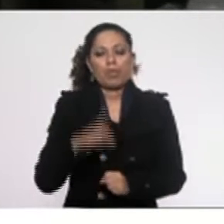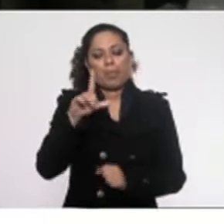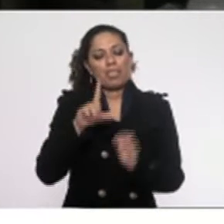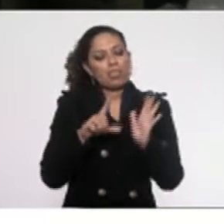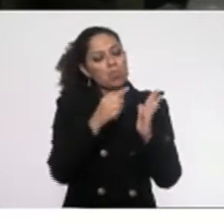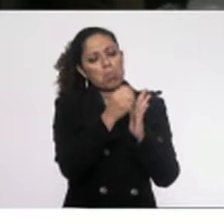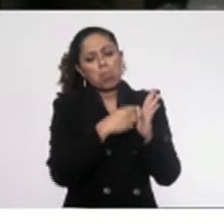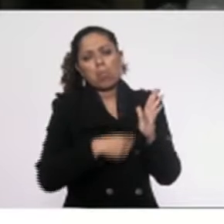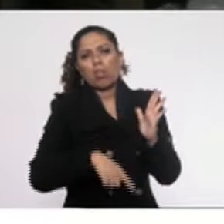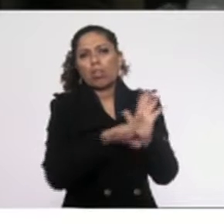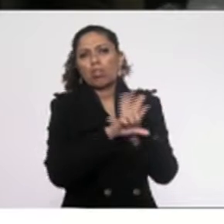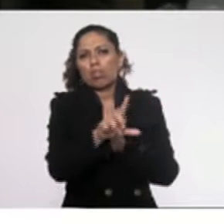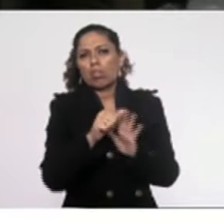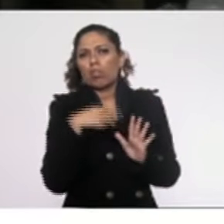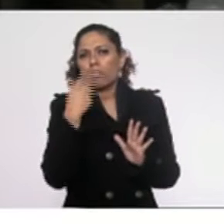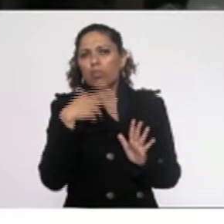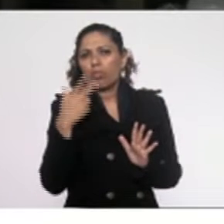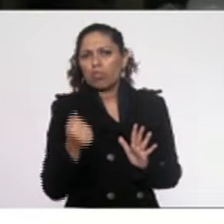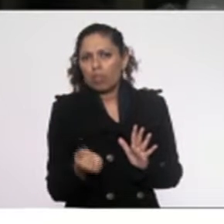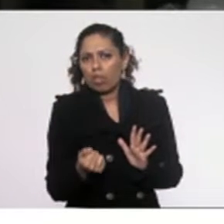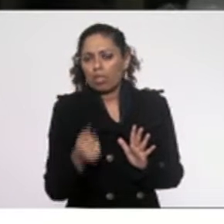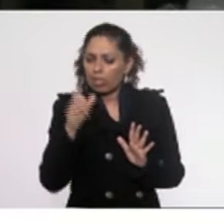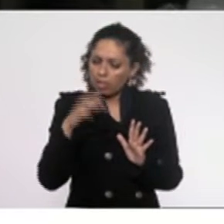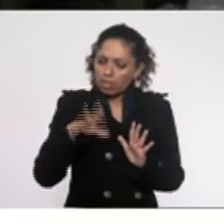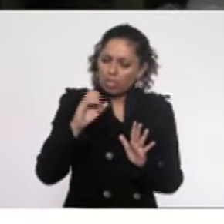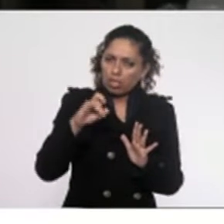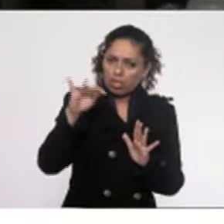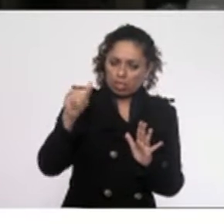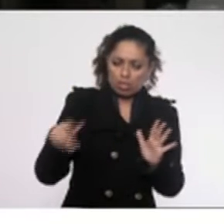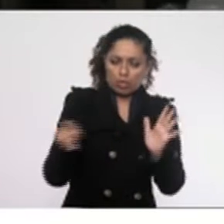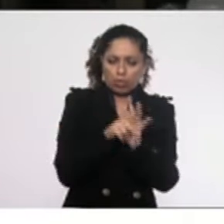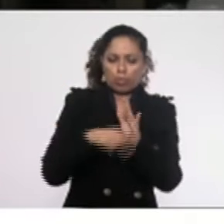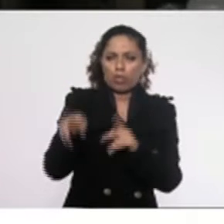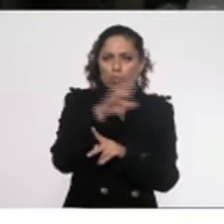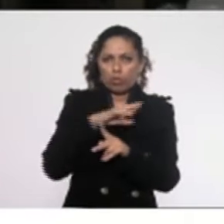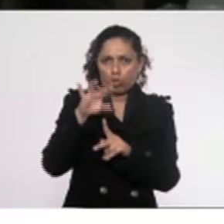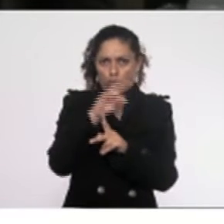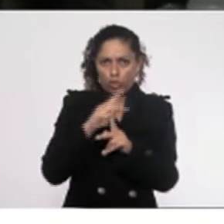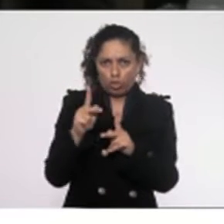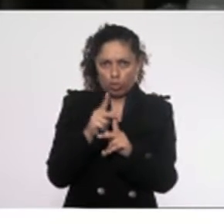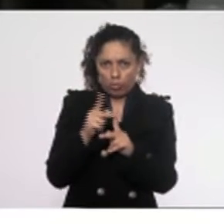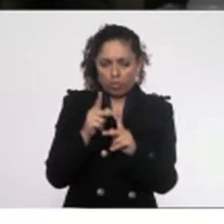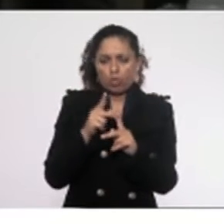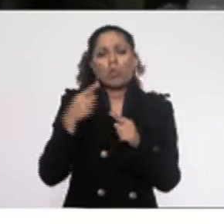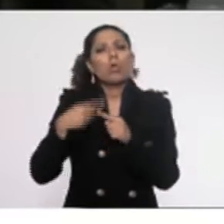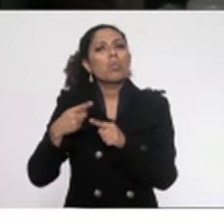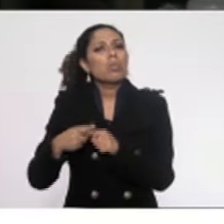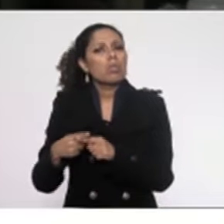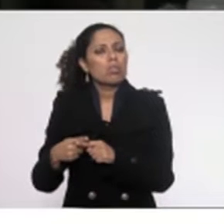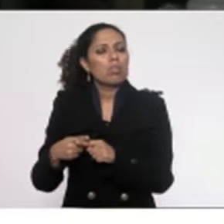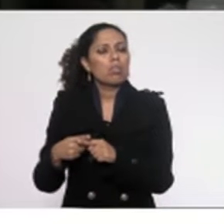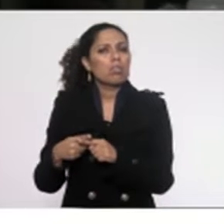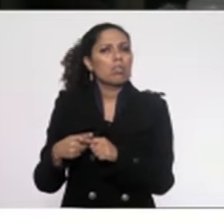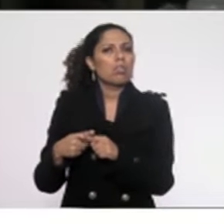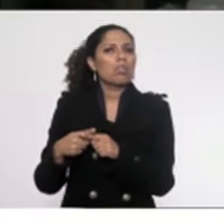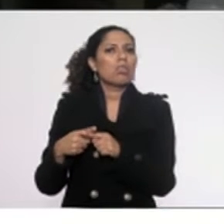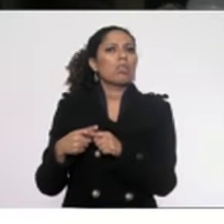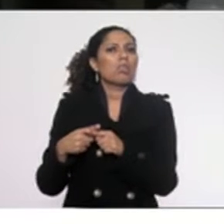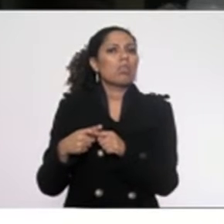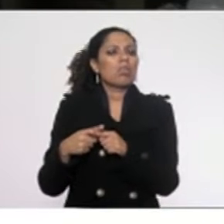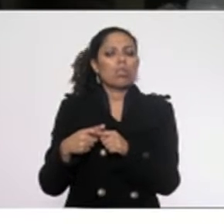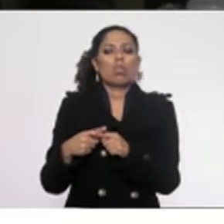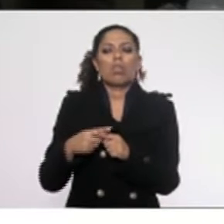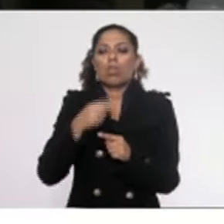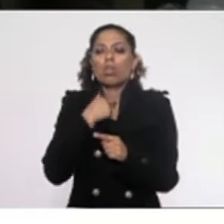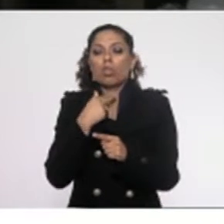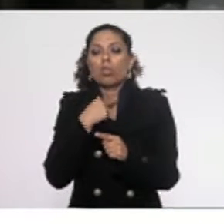lei diz que isso são receitas do Rio Previdência, por que não